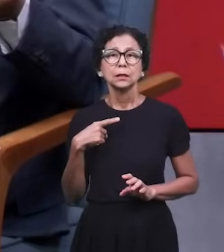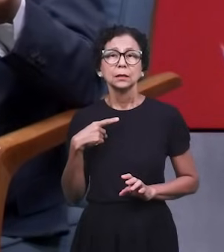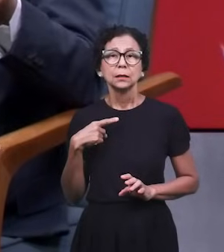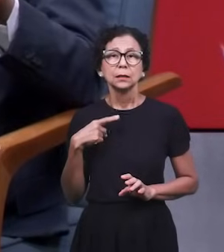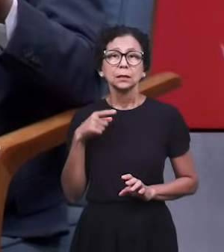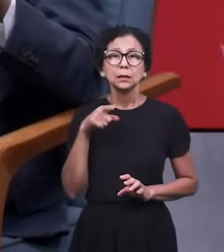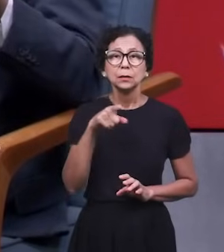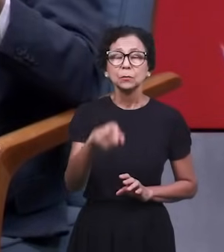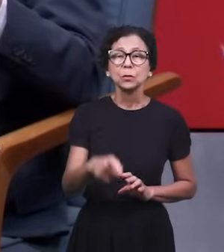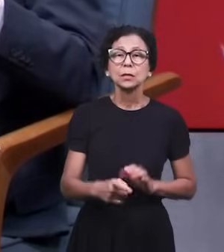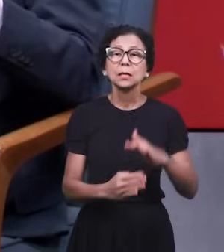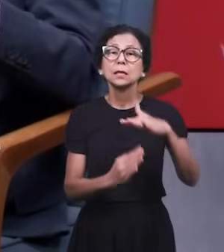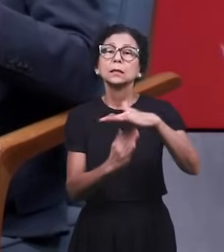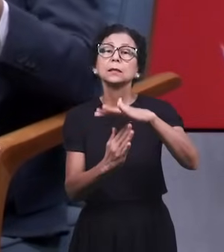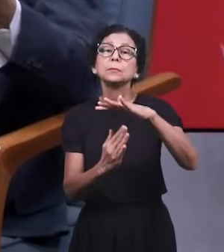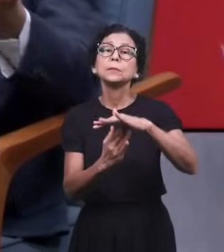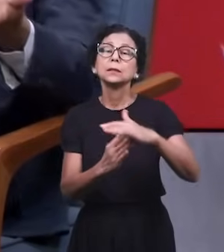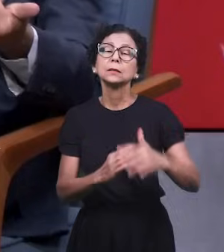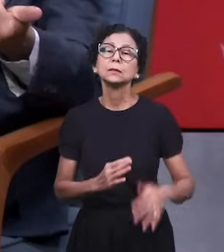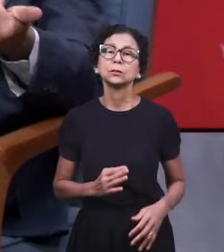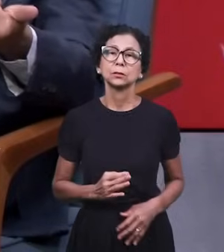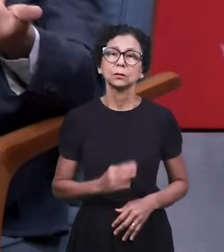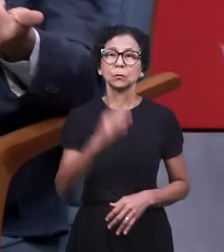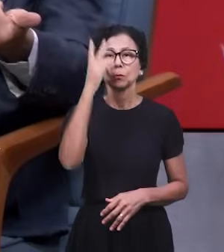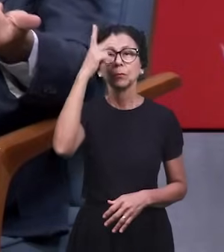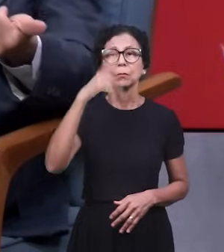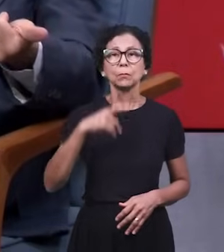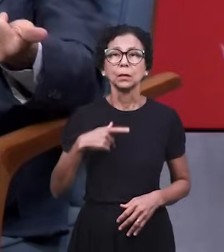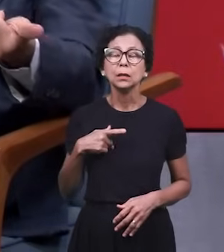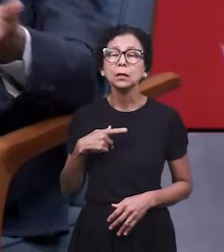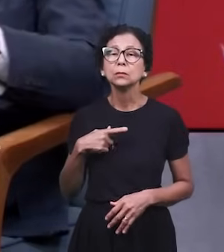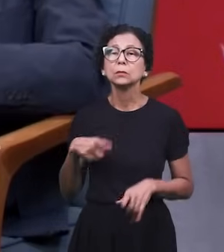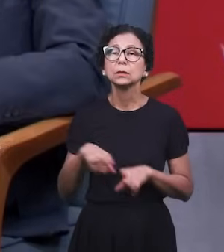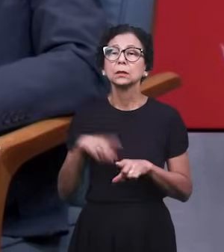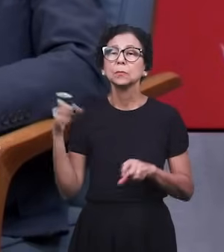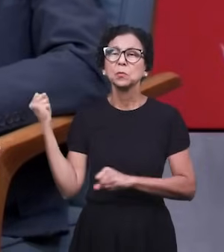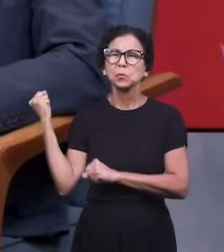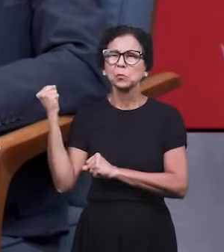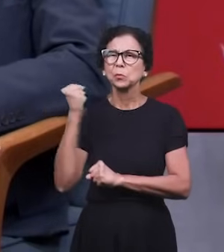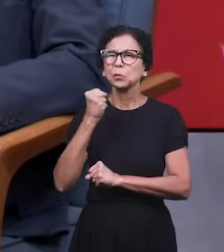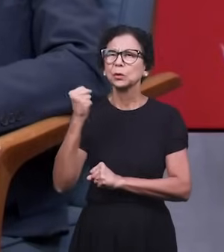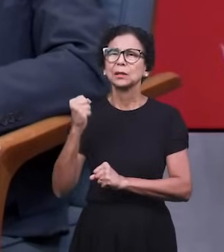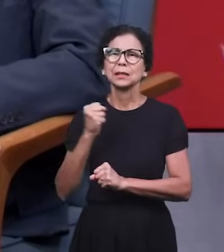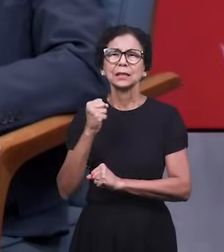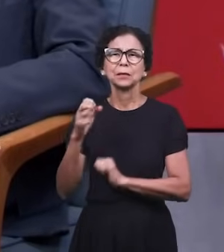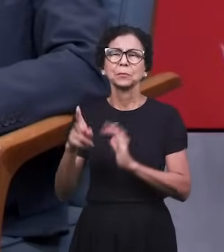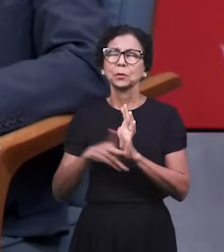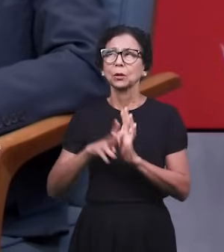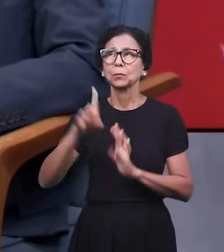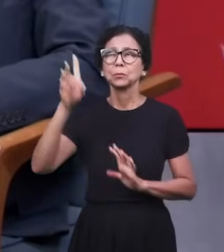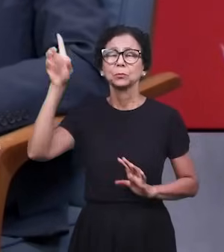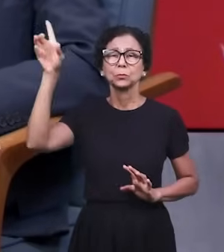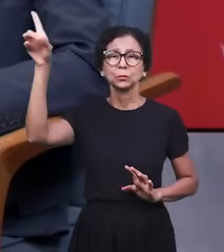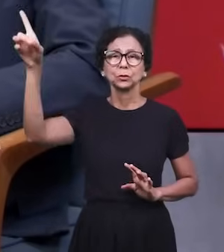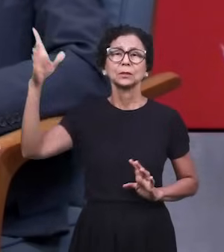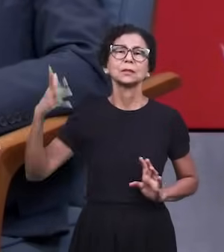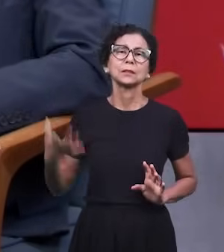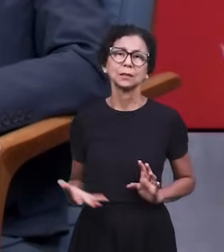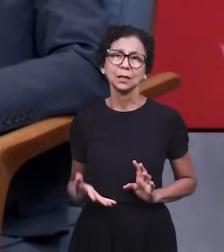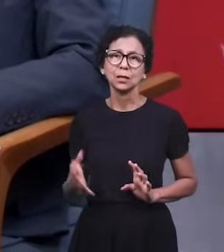dele e o poder de Deus na imperfeição dele, naquilo que ele é pequeno, naquilo que ele